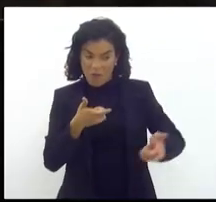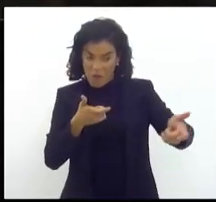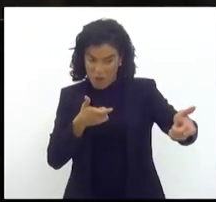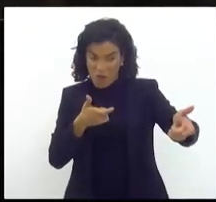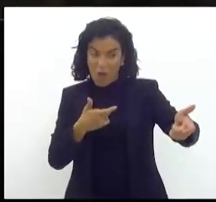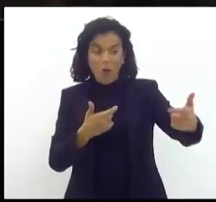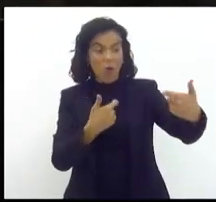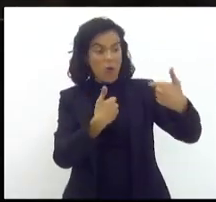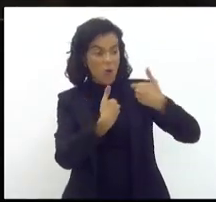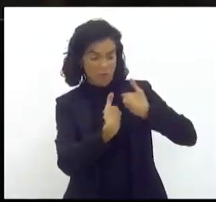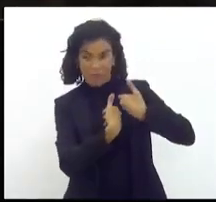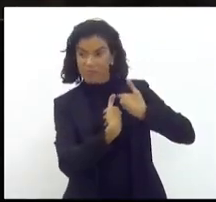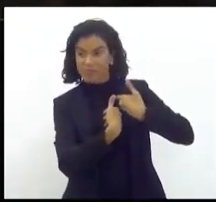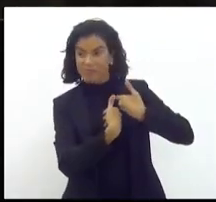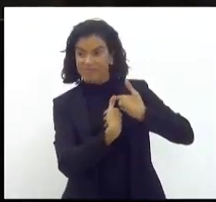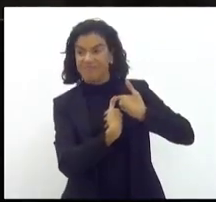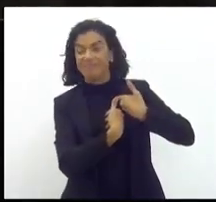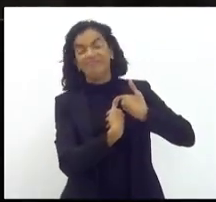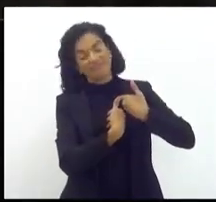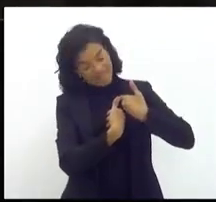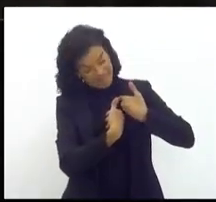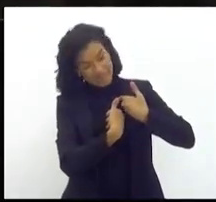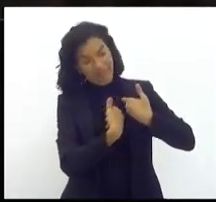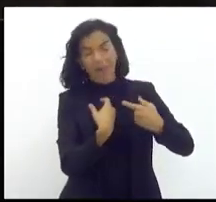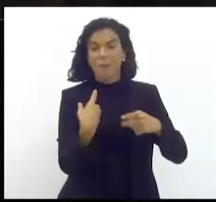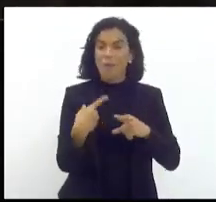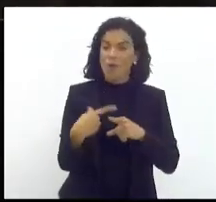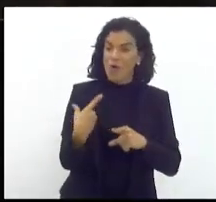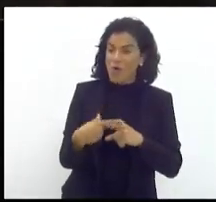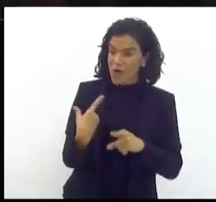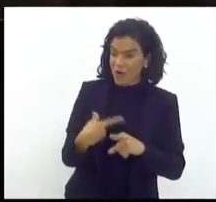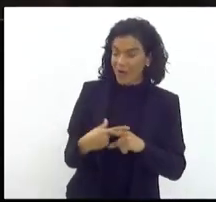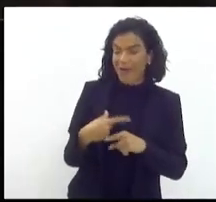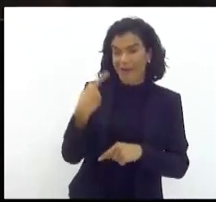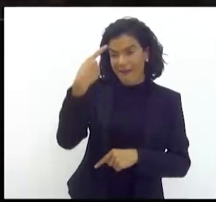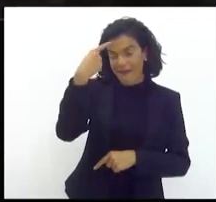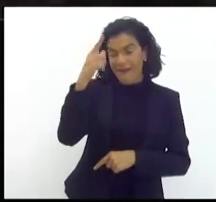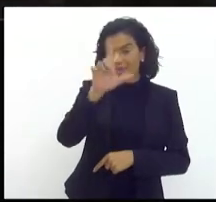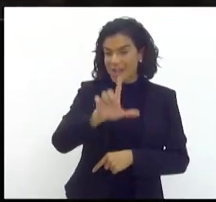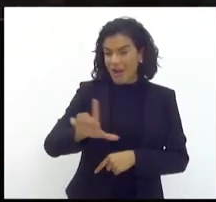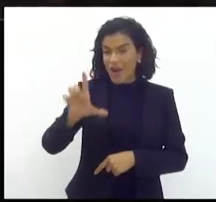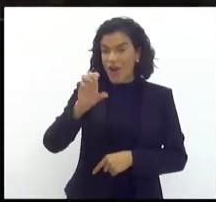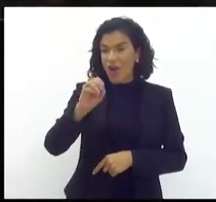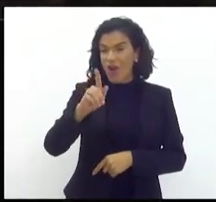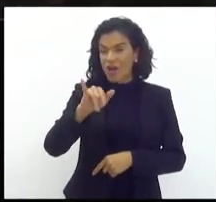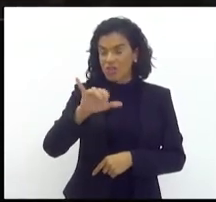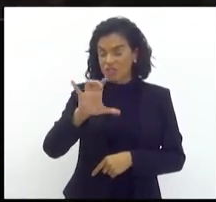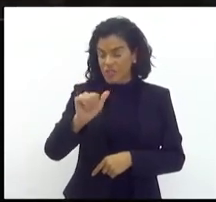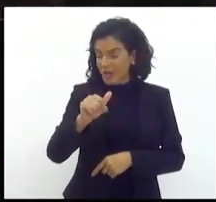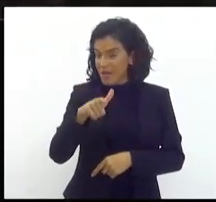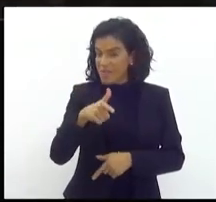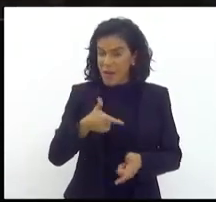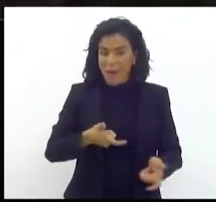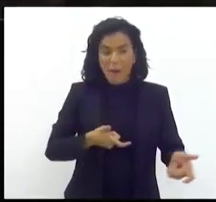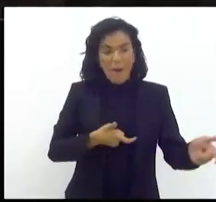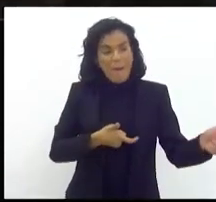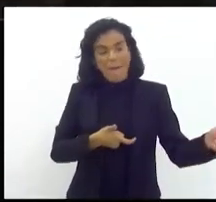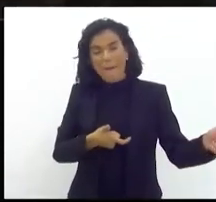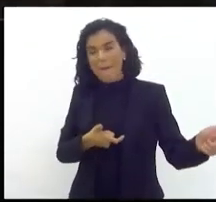tirar ele o próximo a morrer porque essa lógica de segurança Opera para